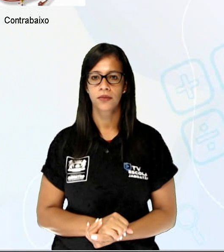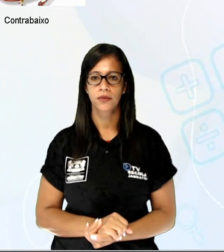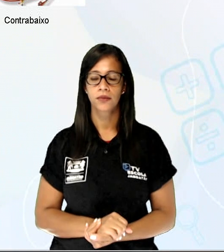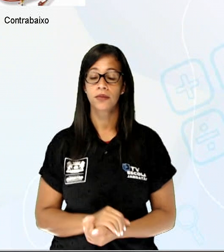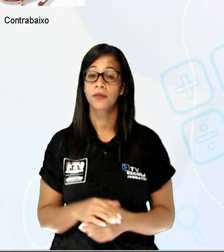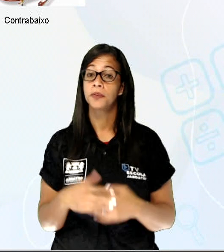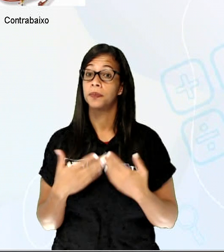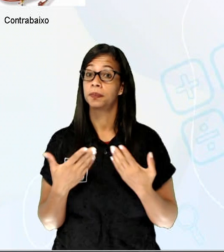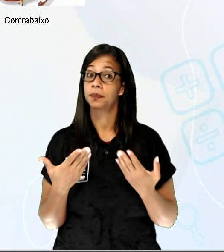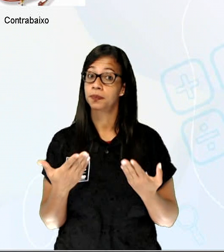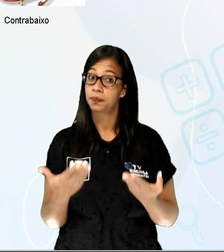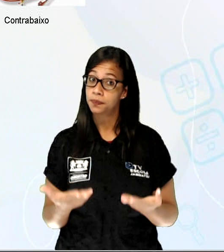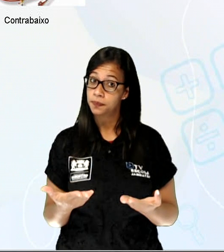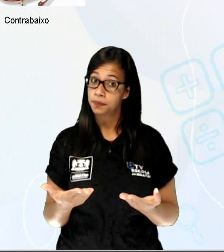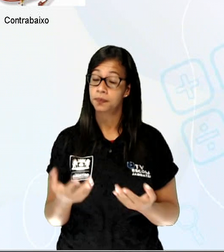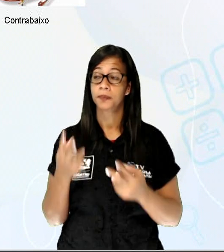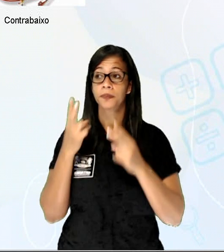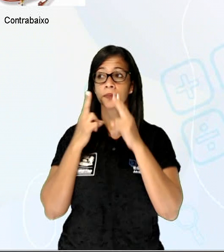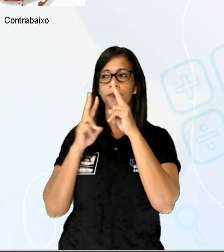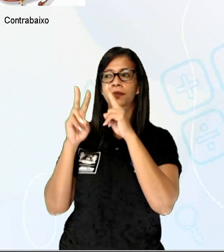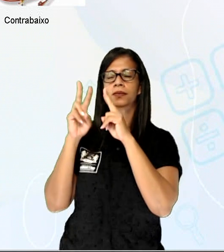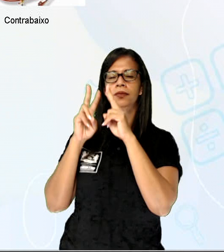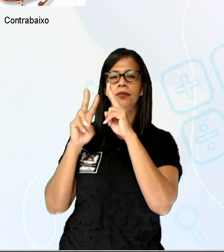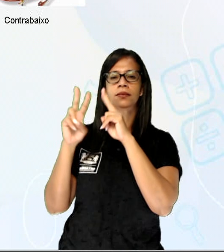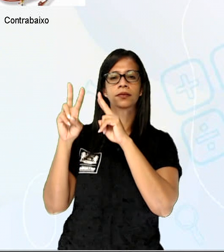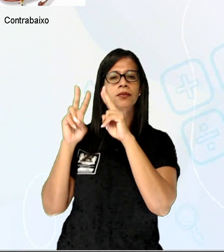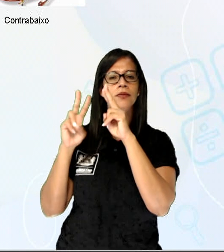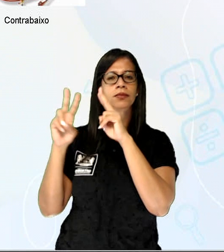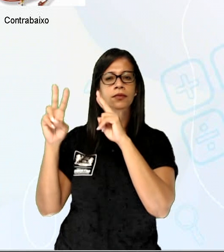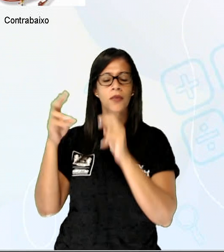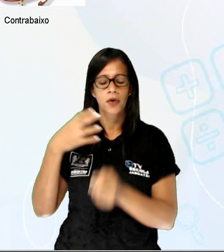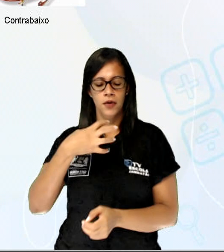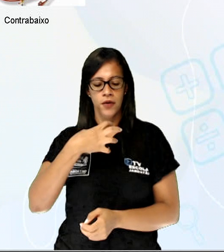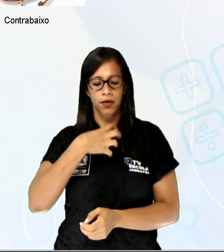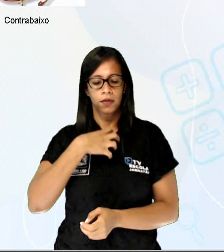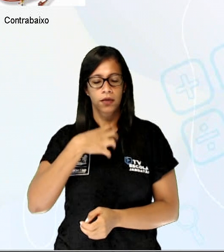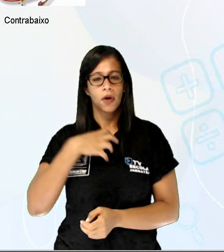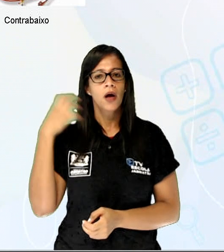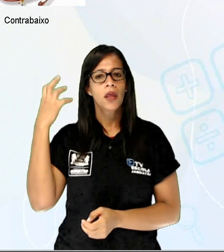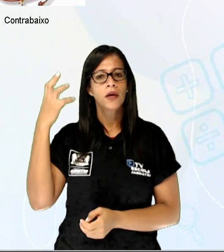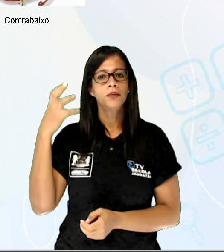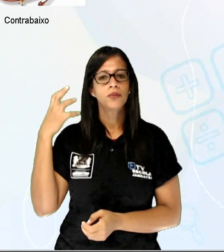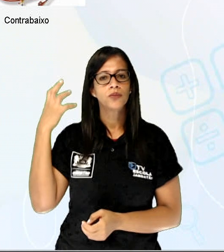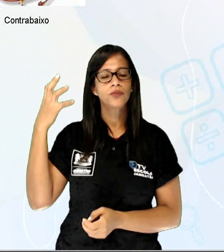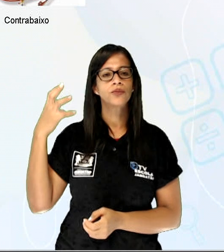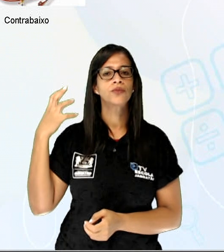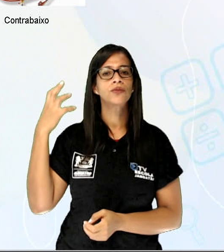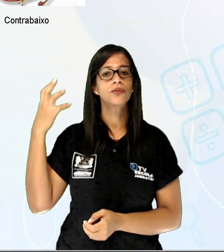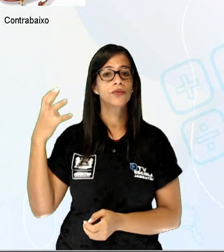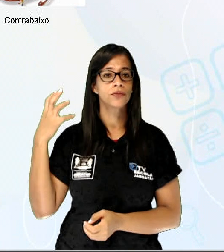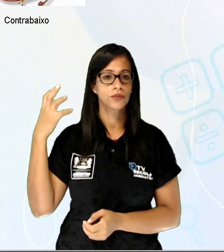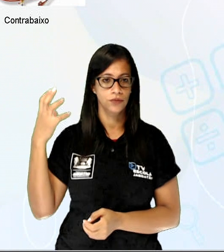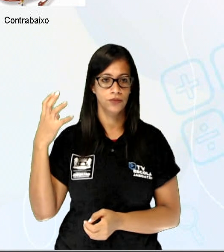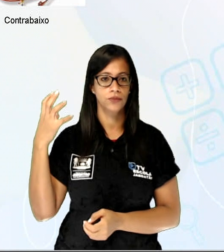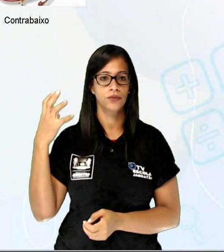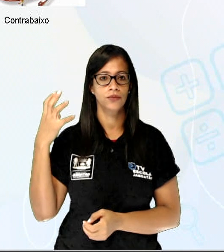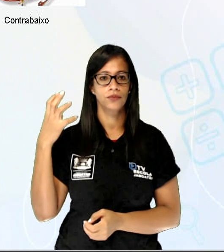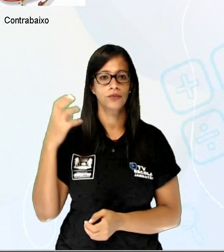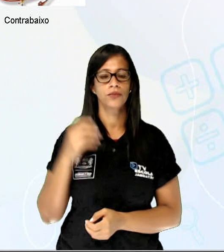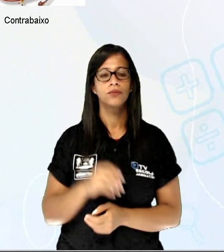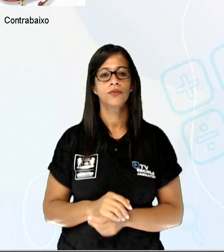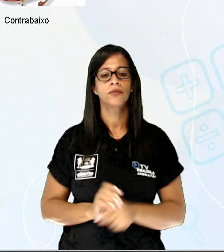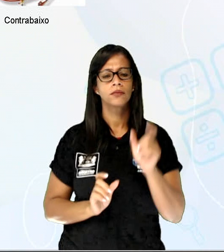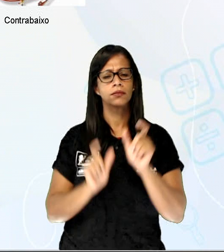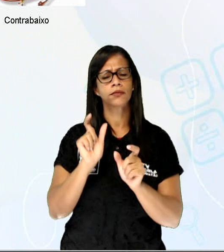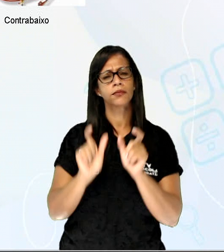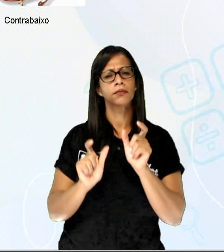então, pessoal, agora nós vamos ver o naipe das cordas, né? Vamos ouvir instrumento por instrumento, um pouquinho de cada